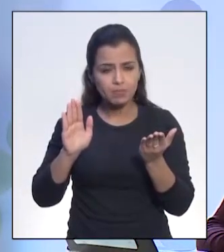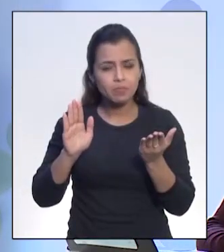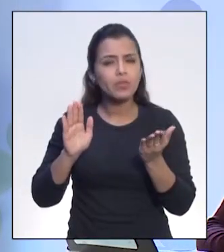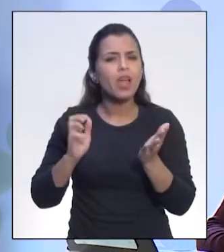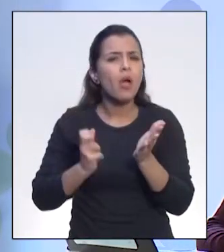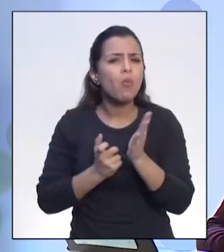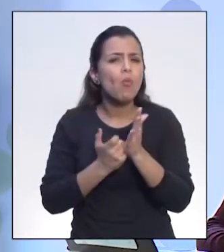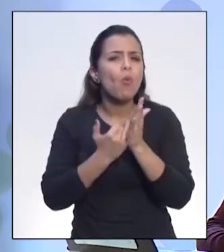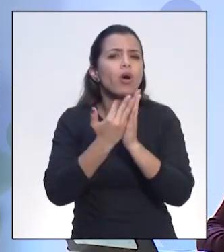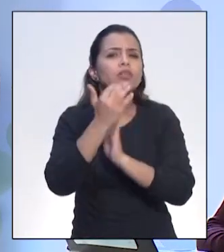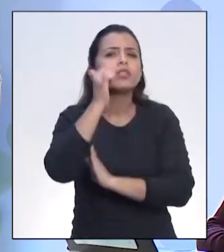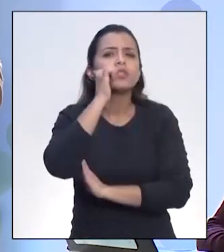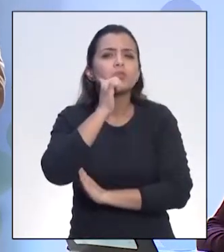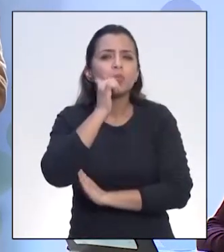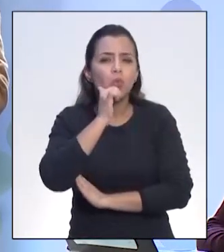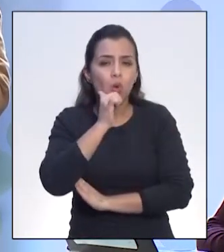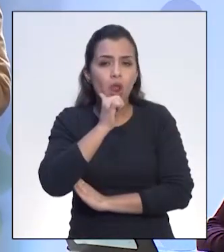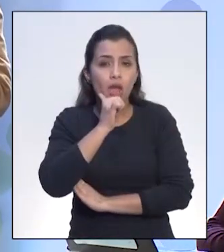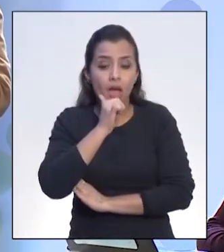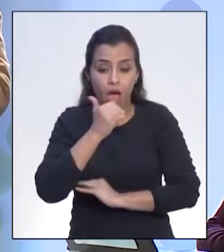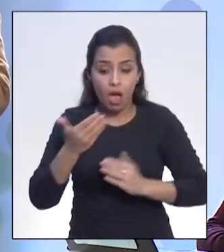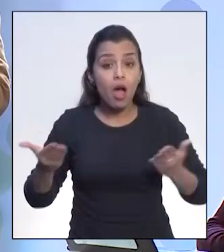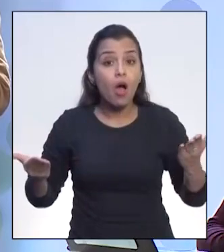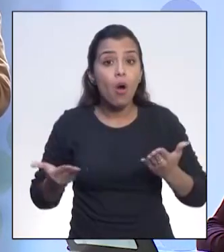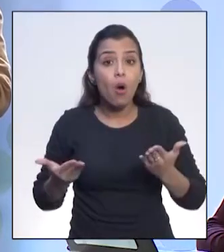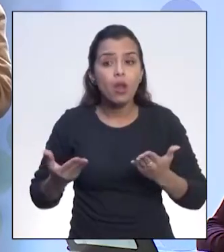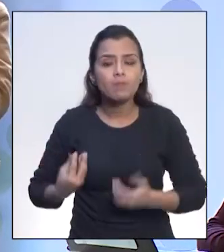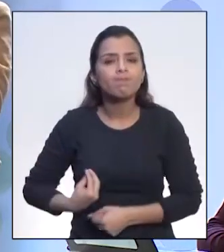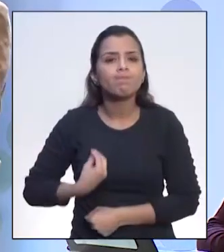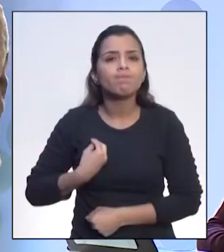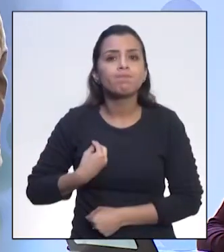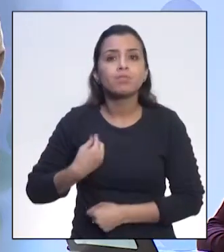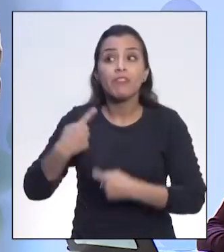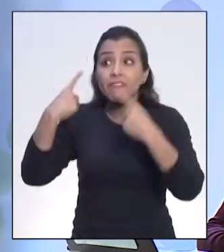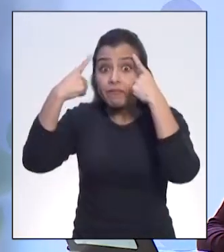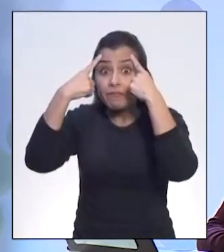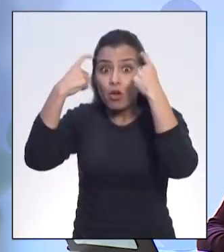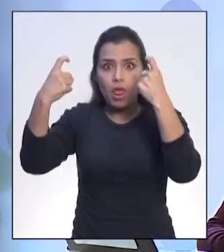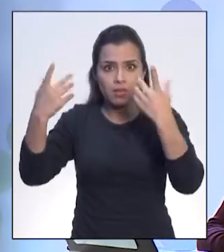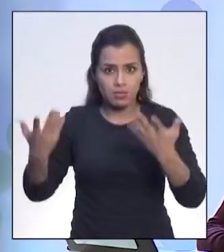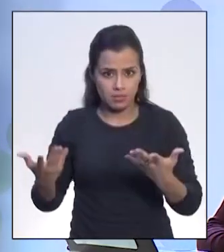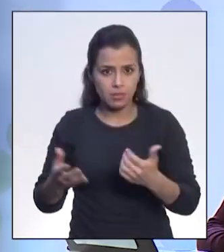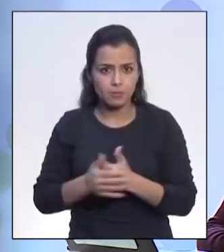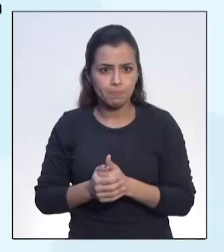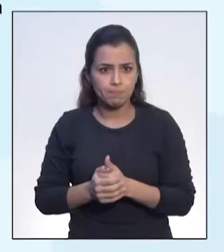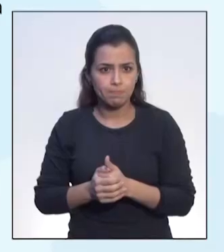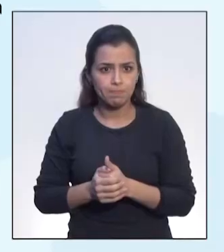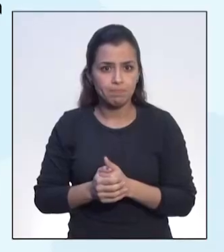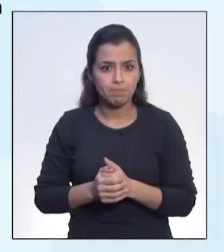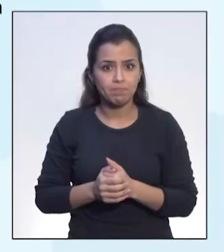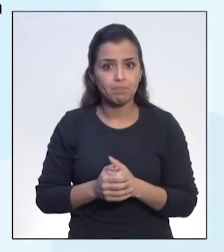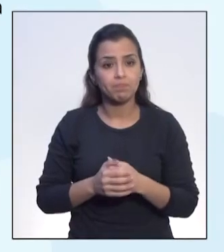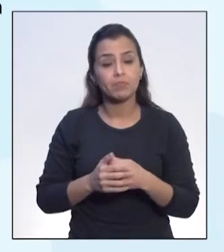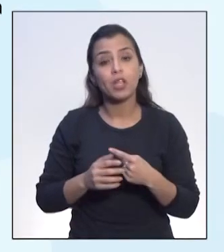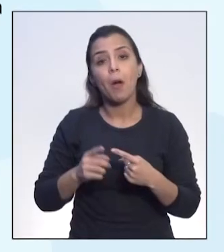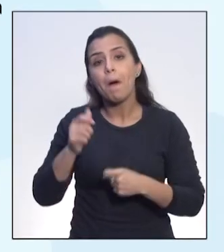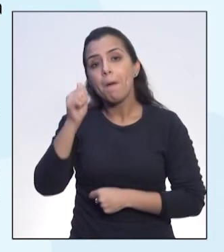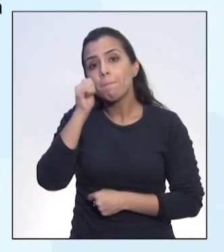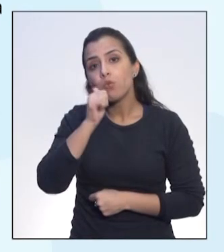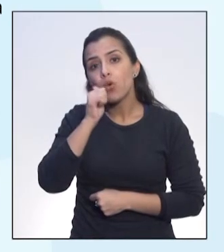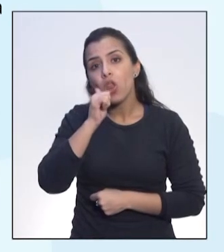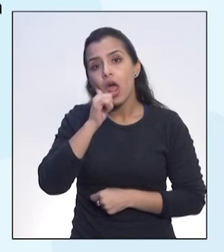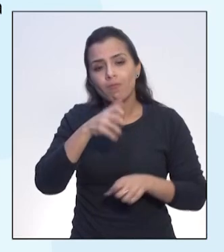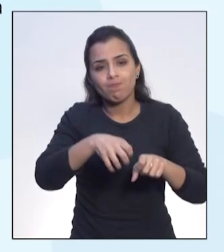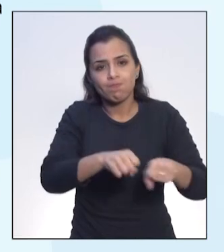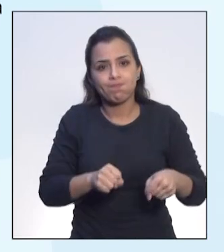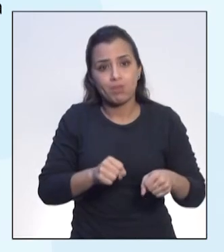quantas mulheres estão sendo vítimas de violência? Né? Então, uma mulher é vítima de estupro a